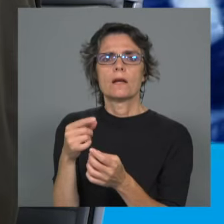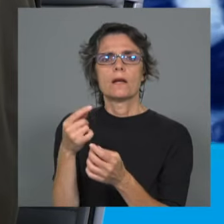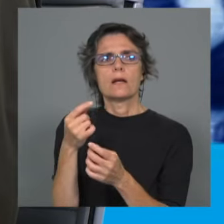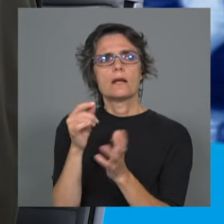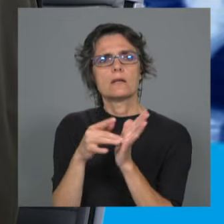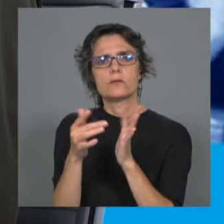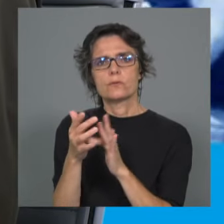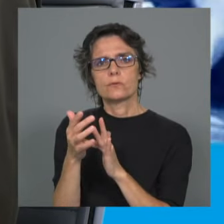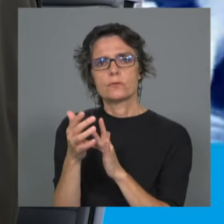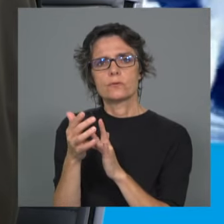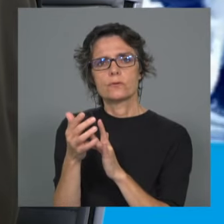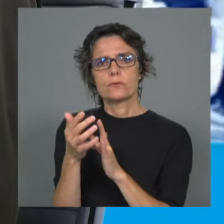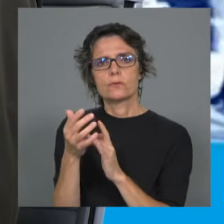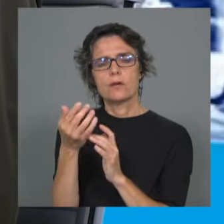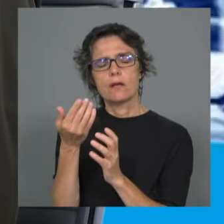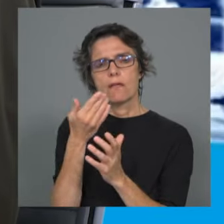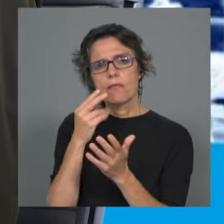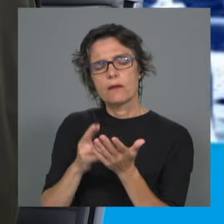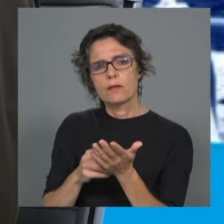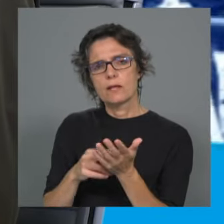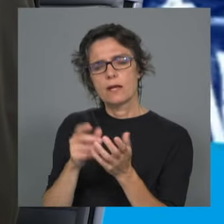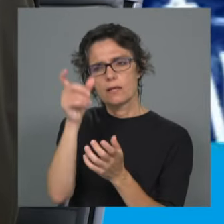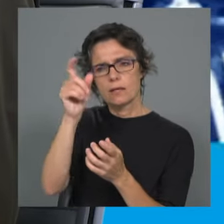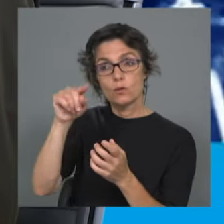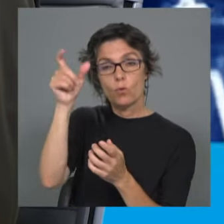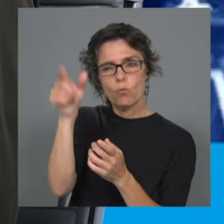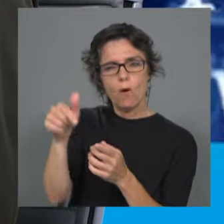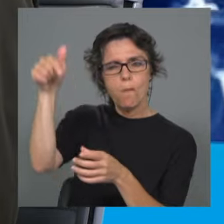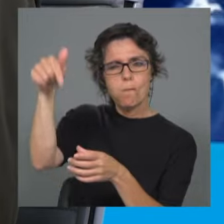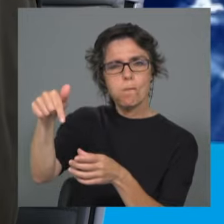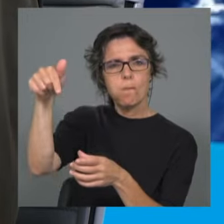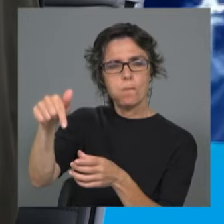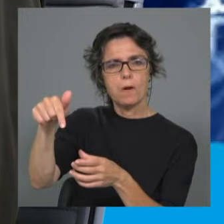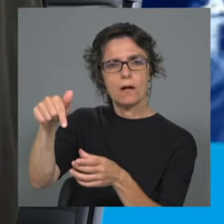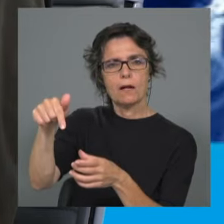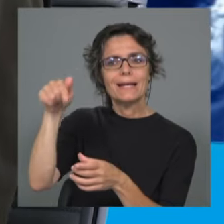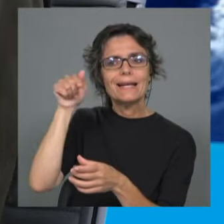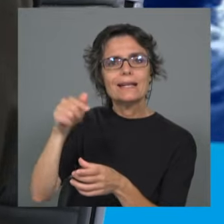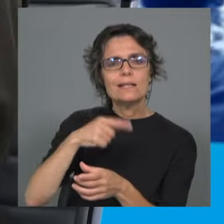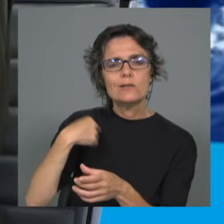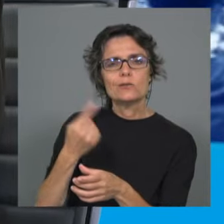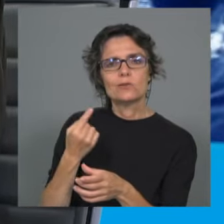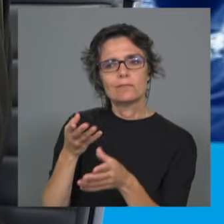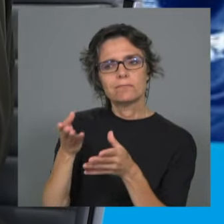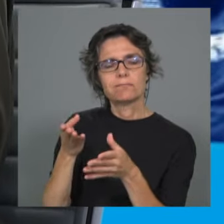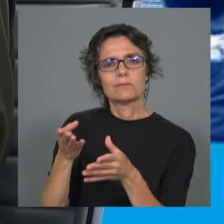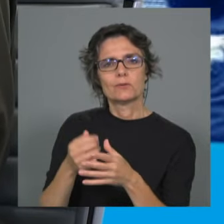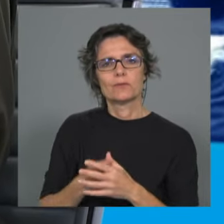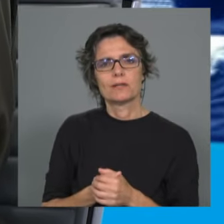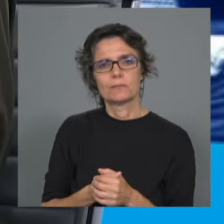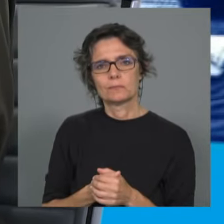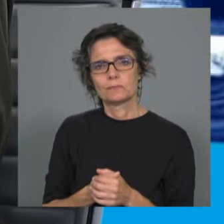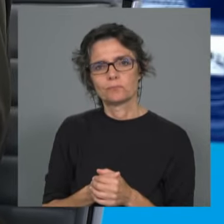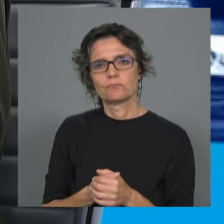Jesus na pessoa do outro, neste que é nosso próximo, que muitas vezes, ou algumas